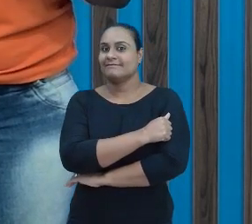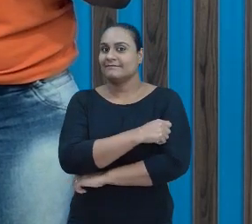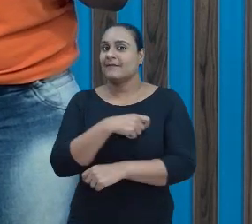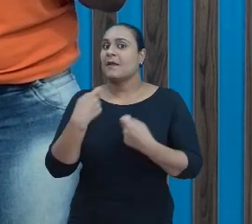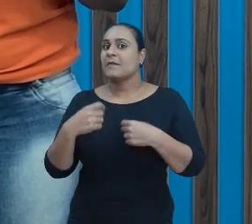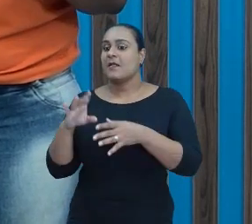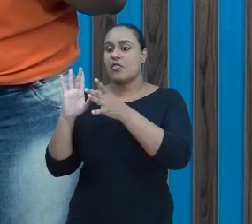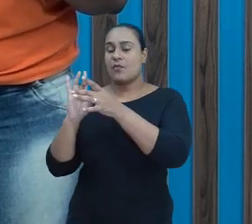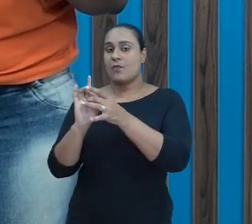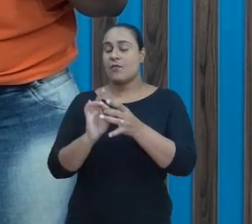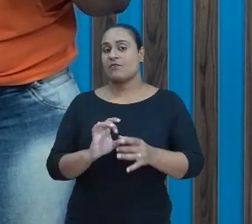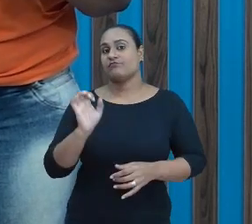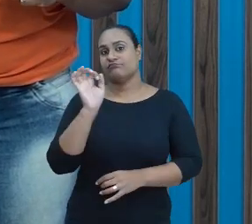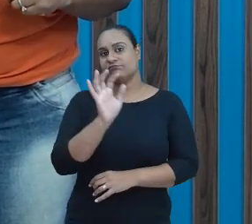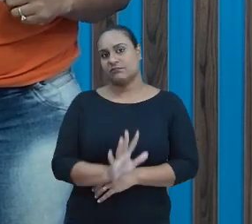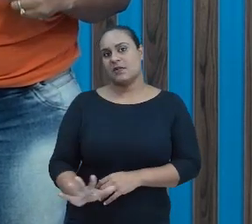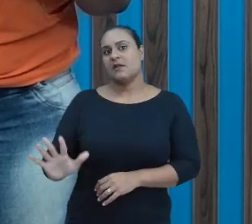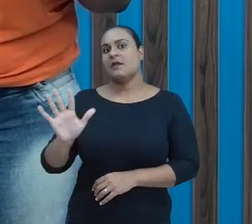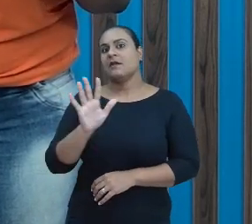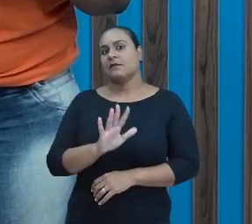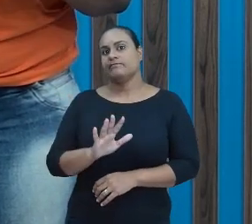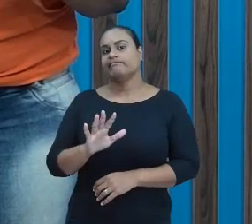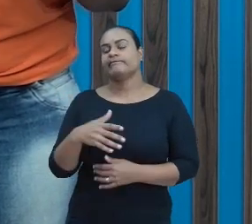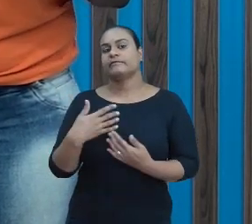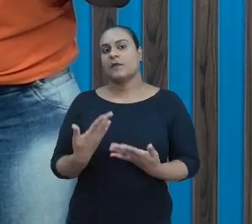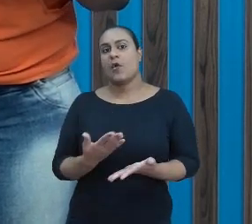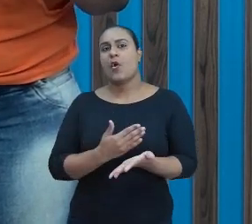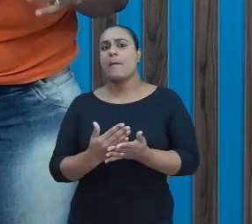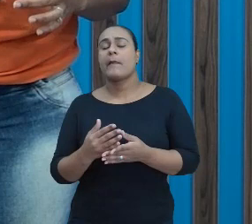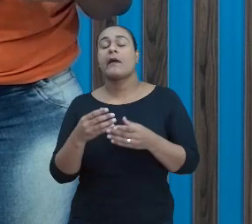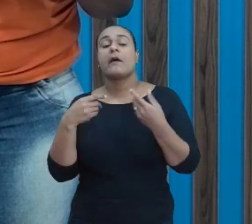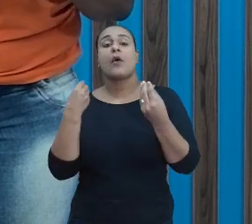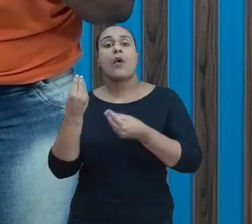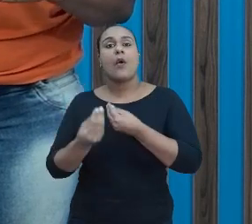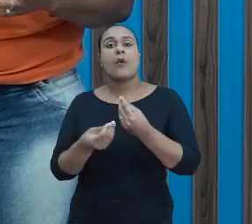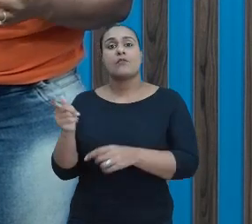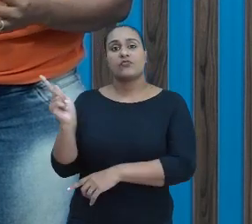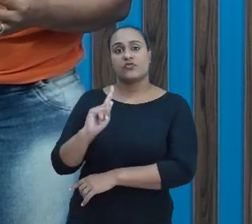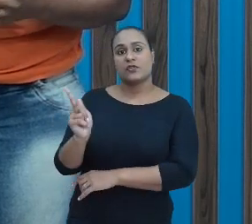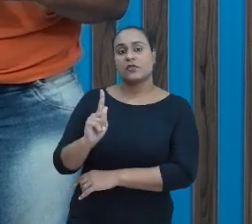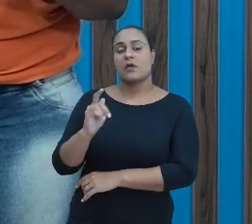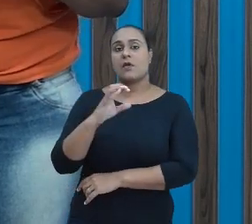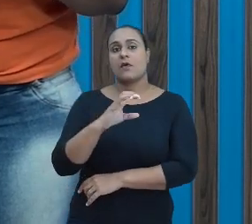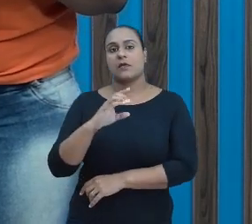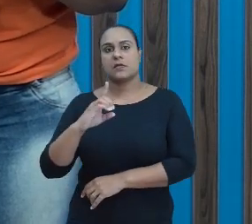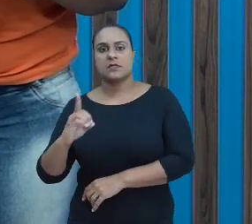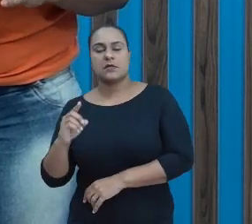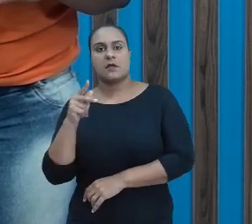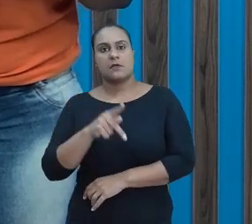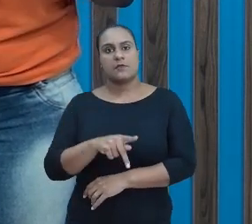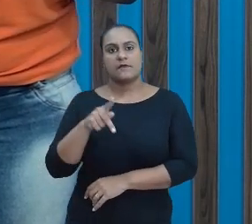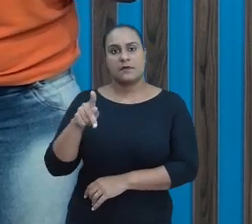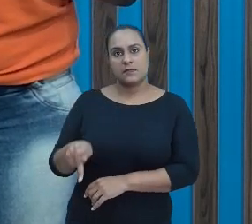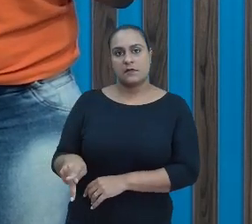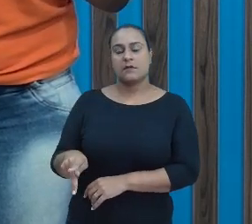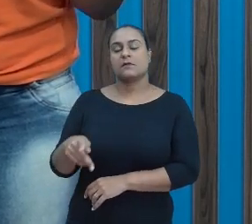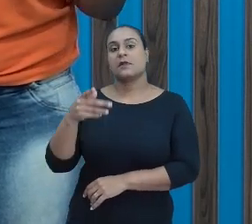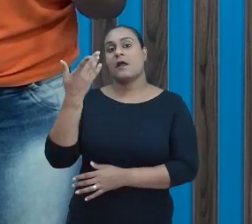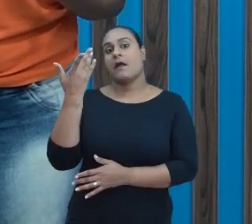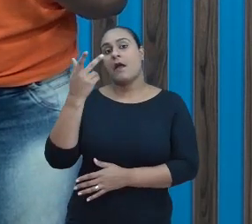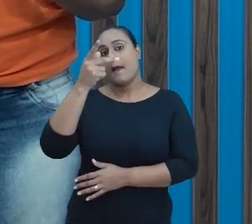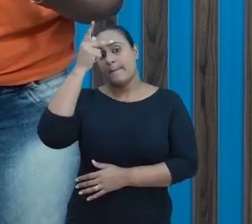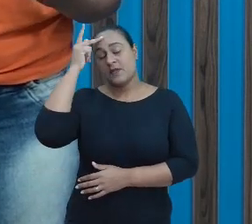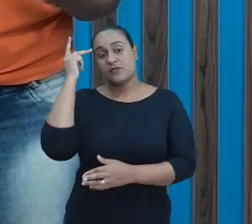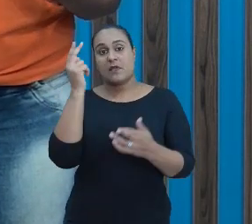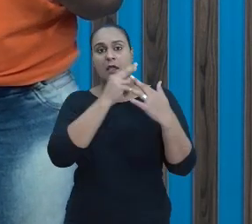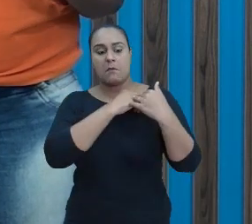em um contexto geral. Isso passa pela gestão, supervisão, coordenação, os professores, o pessoal da merenda, o pessoal